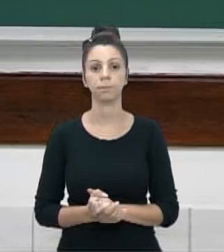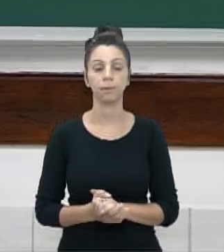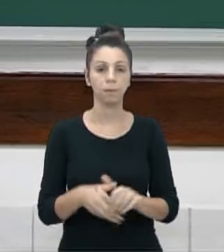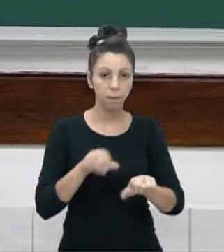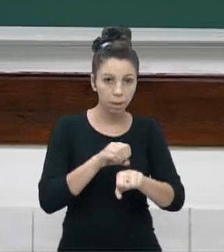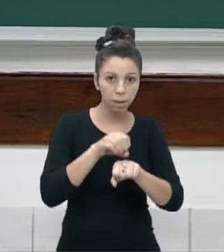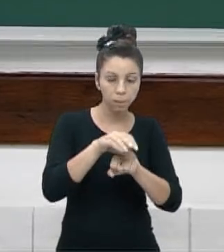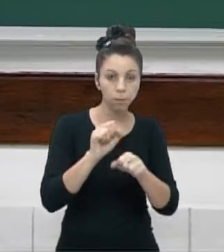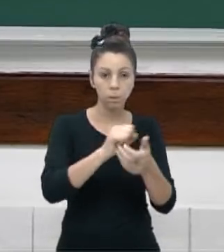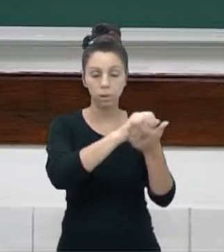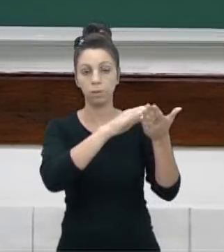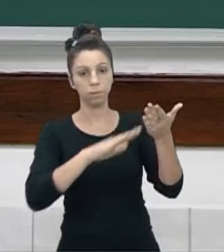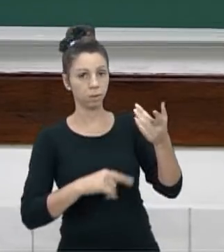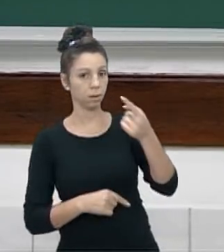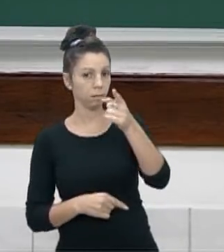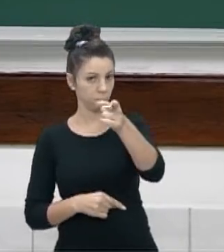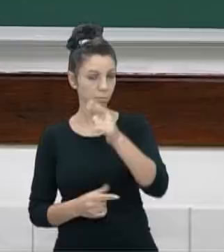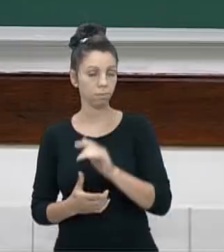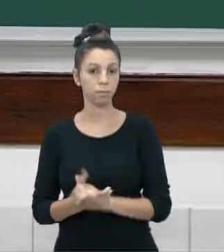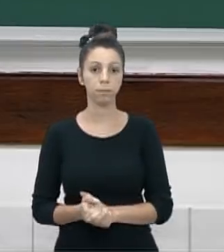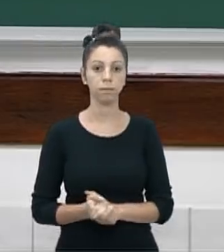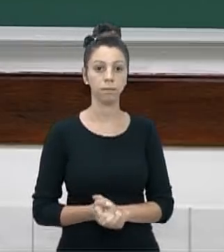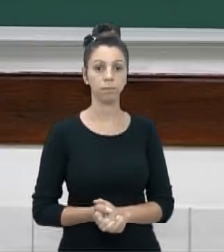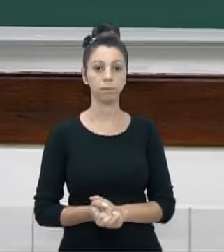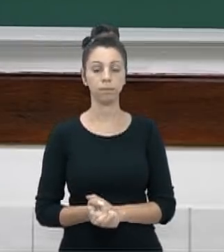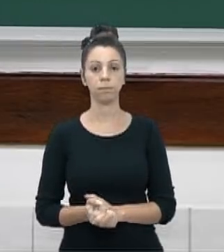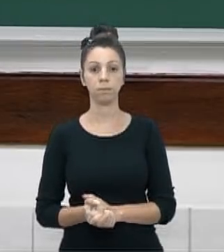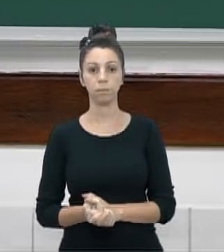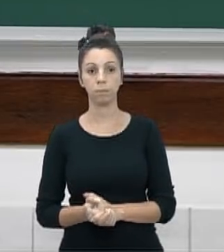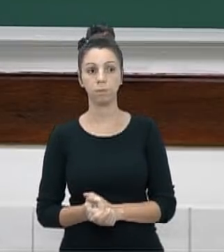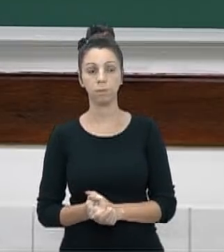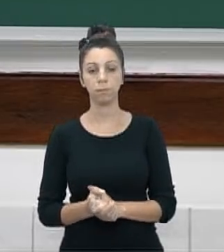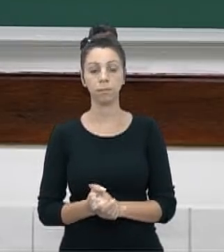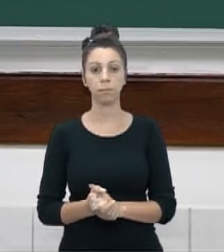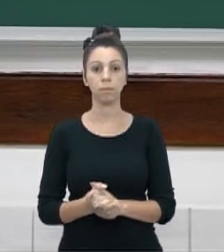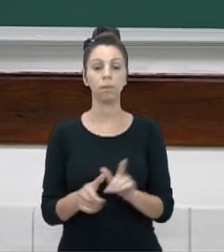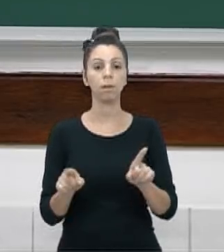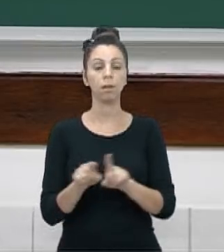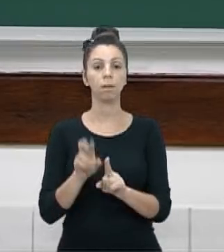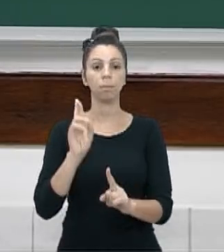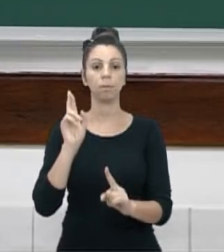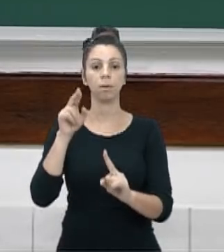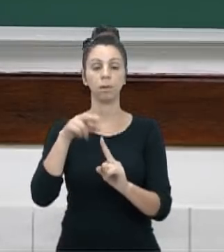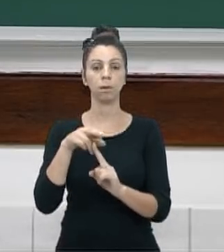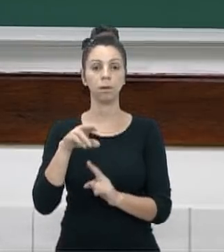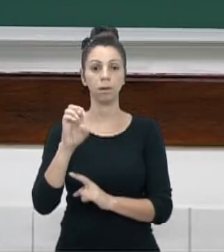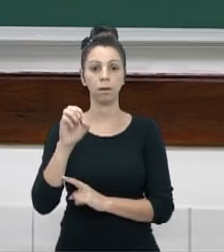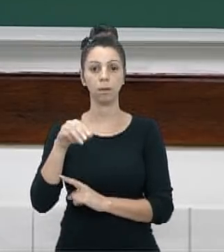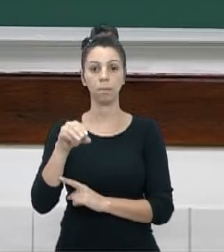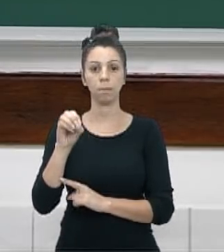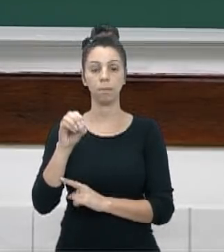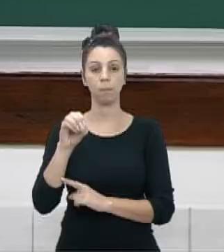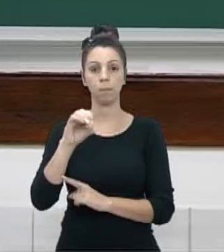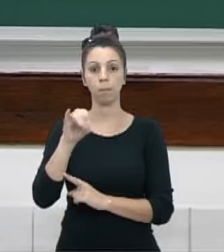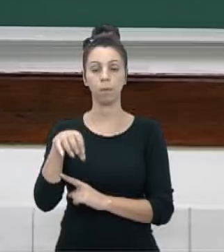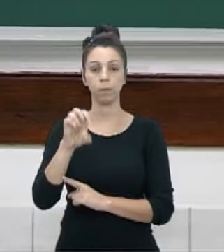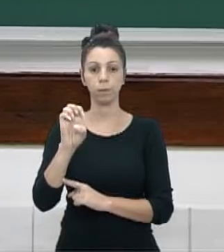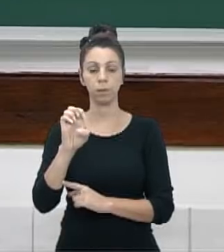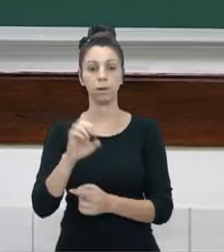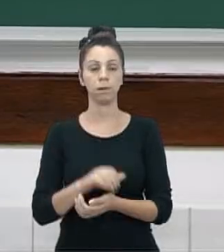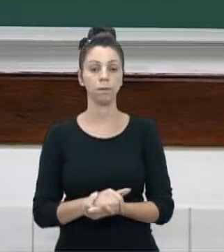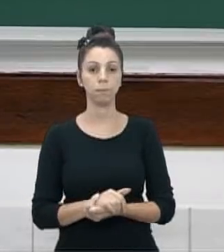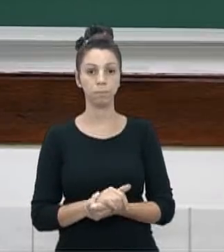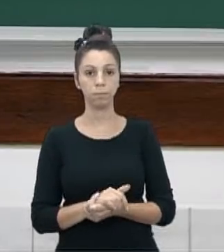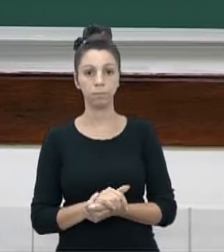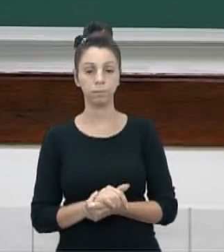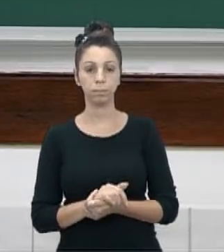sugestão de atividade para vocês, né? Tem até referência até do Emotion aqui utilizado, né, para a gente não cair numa gafe